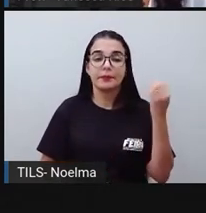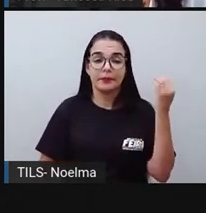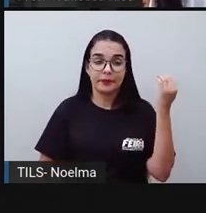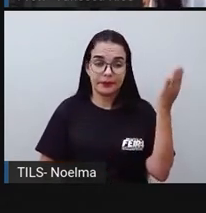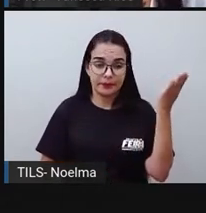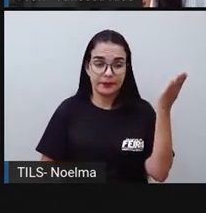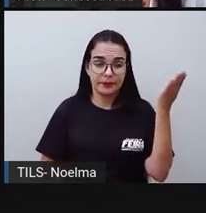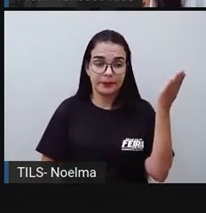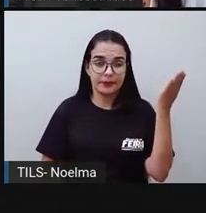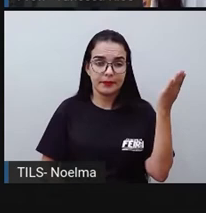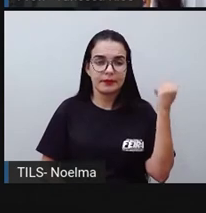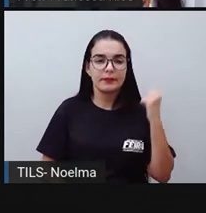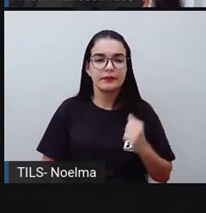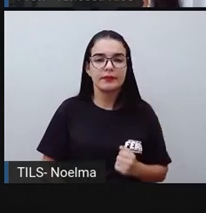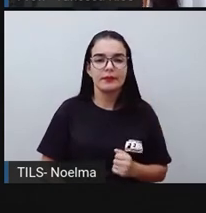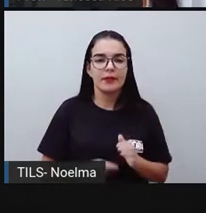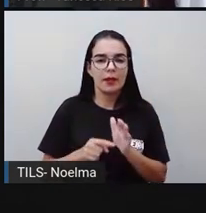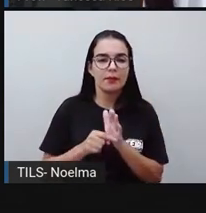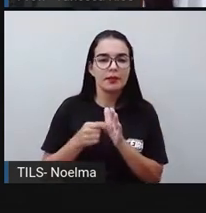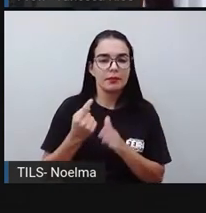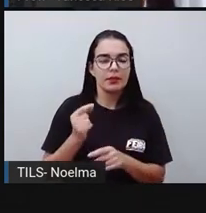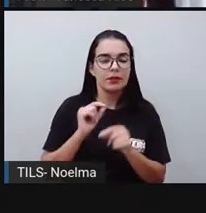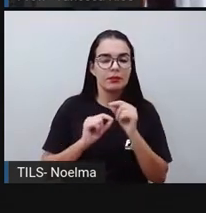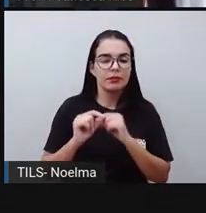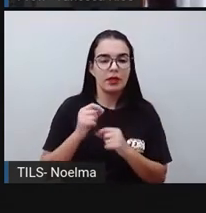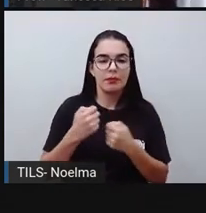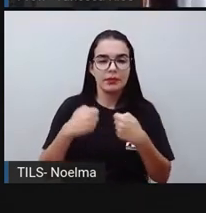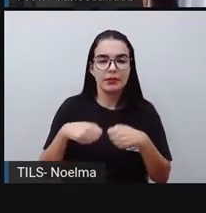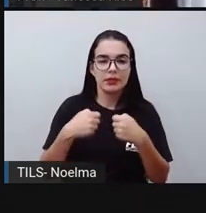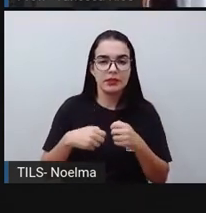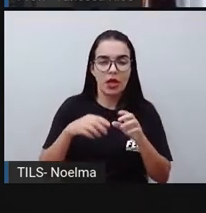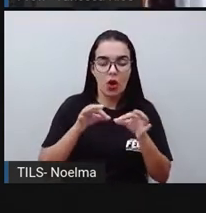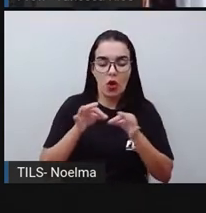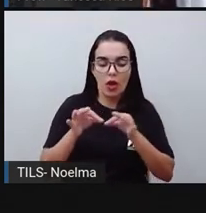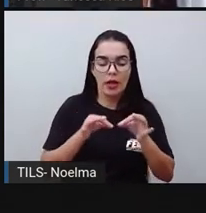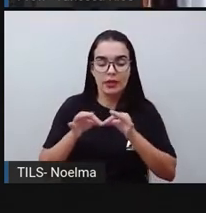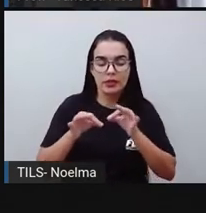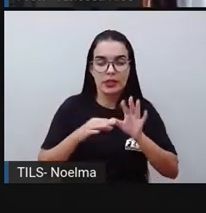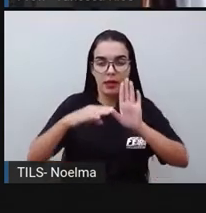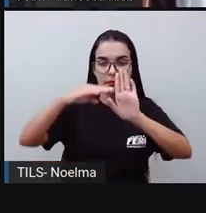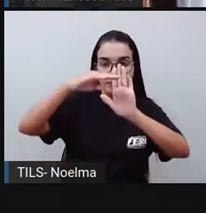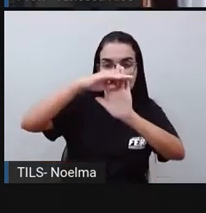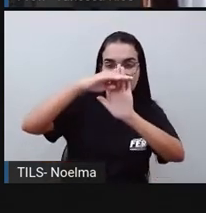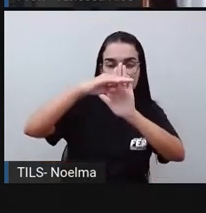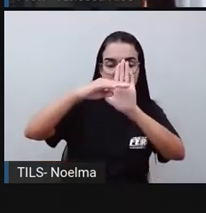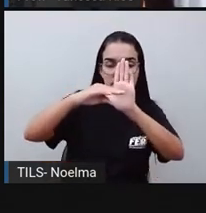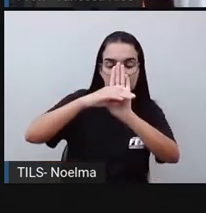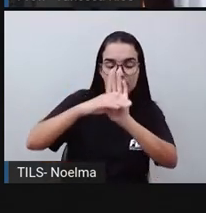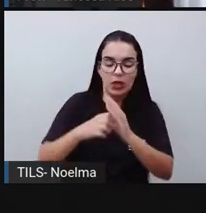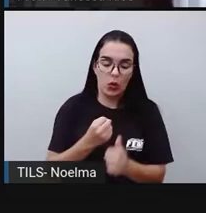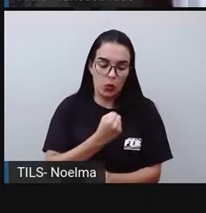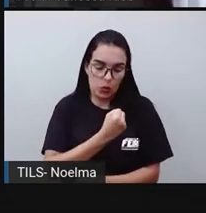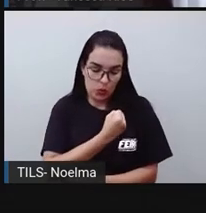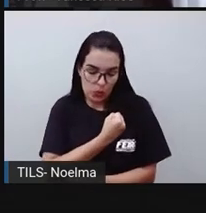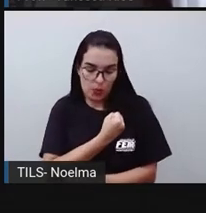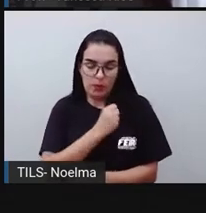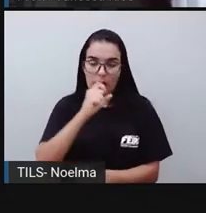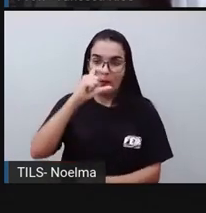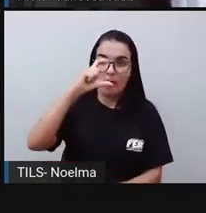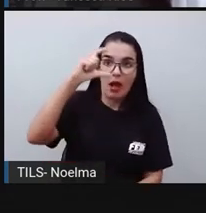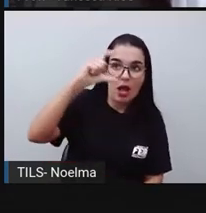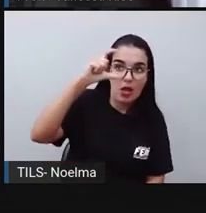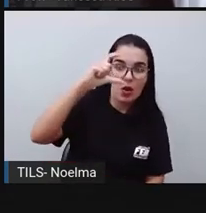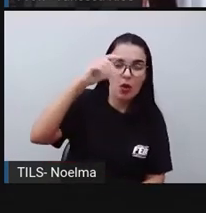Qual é o primeiro passo? Primeiramente, montamos o algoritmo, que é armar a conta, colocando o número com maior quantidade